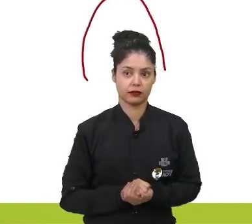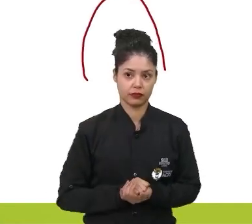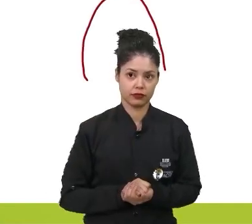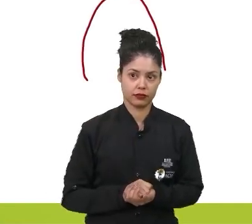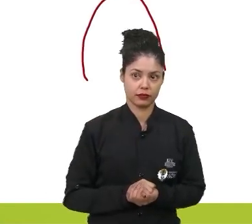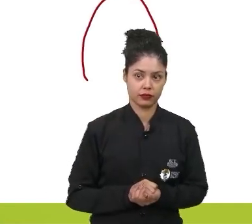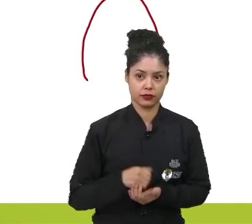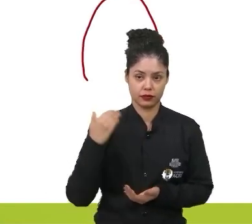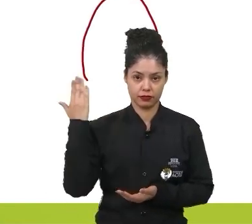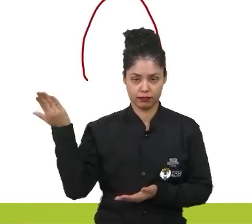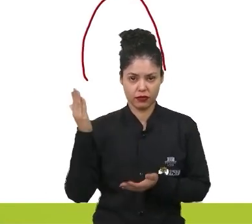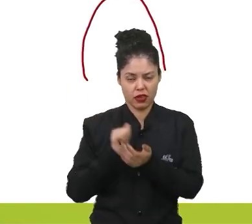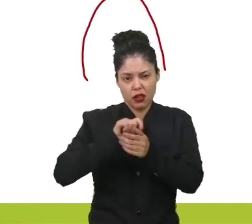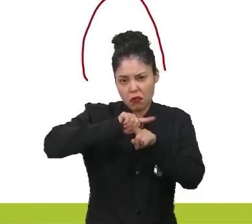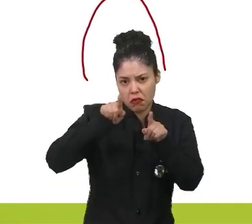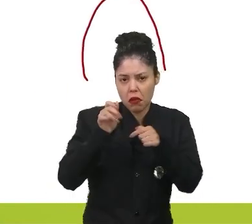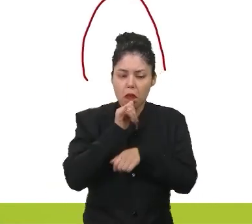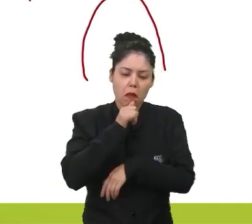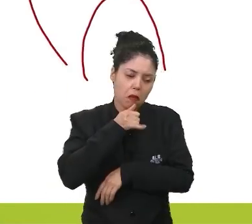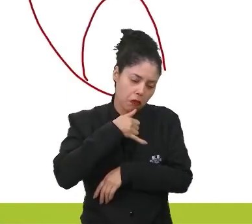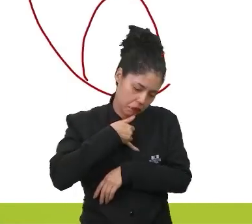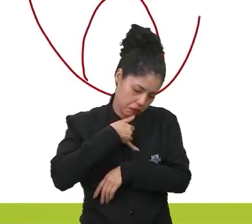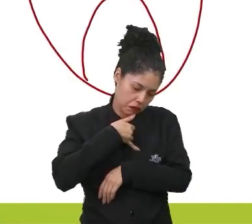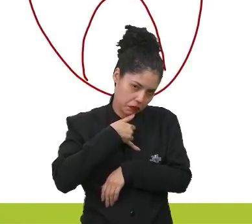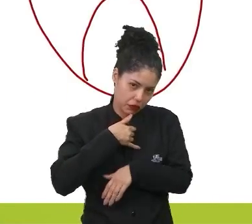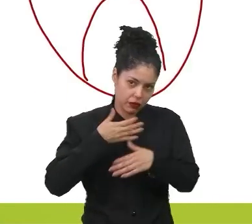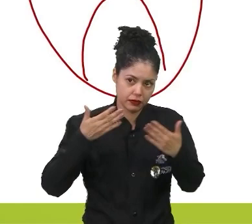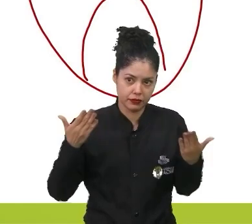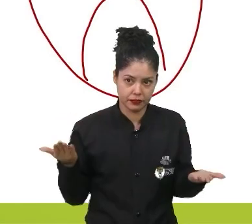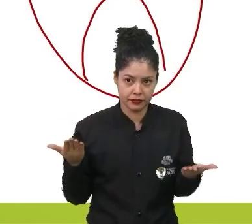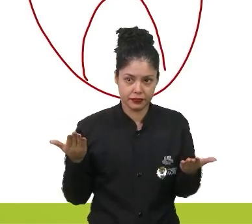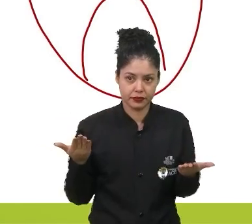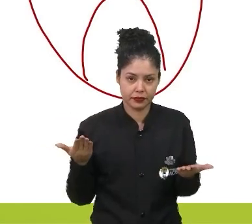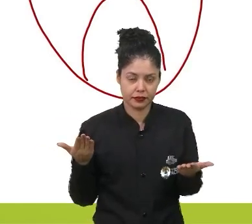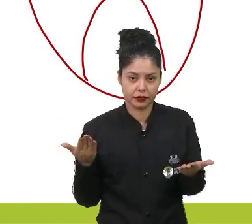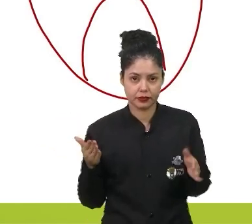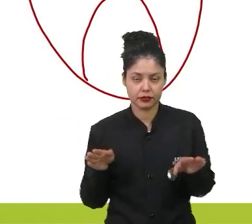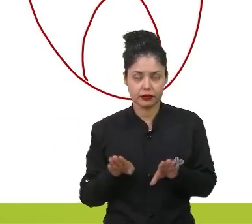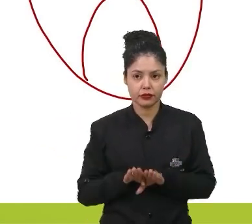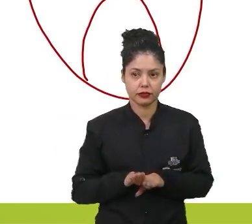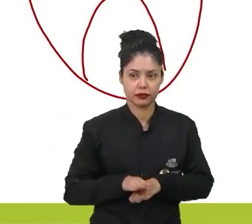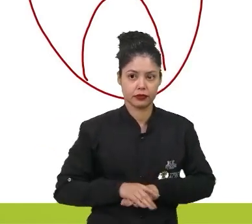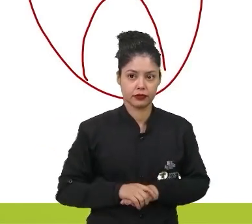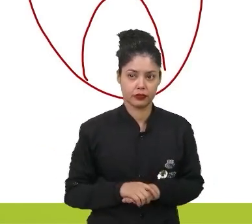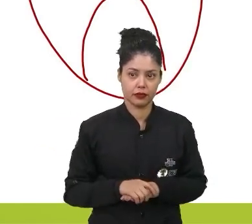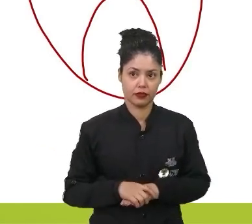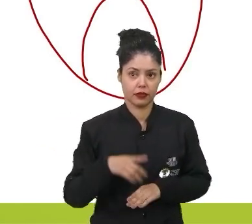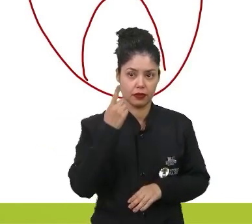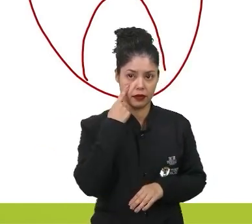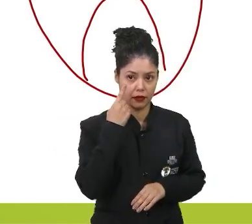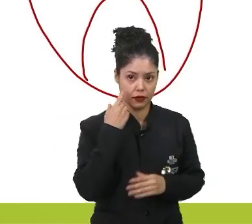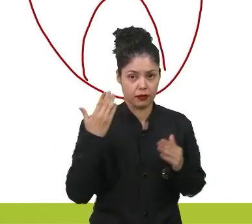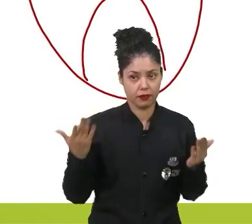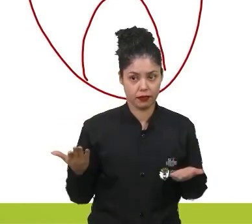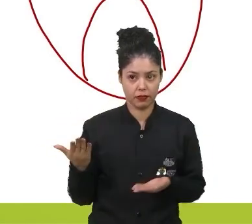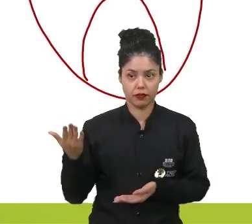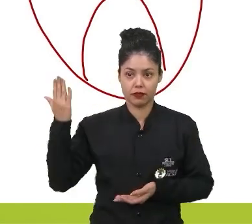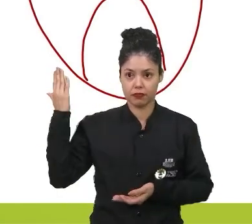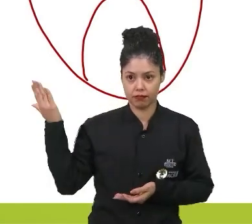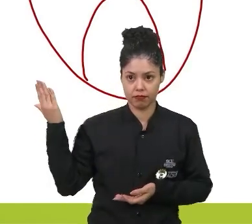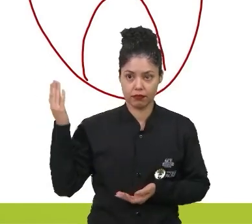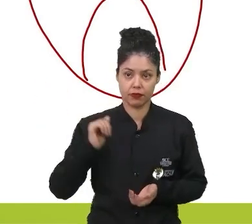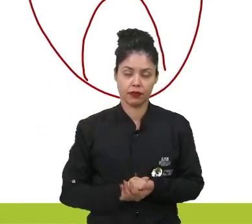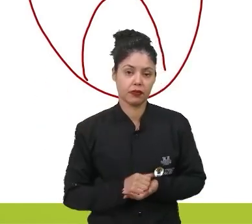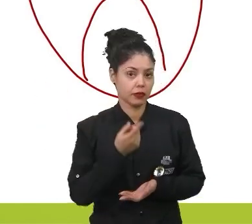borocochô, tá vendo, ó? Como assim borocochô, professor? Concavidade voltada para baixo, tá vendo? Ó? Que é o caso, ou seja,